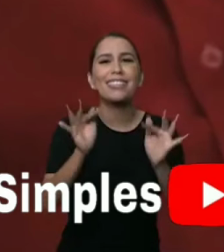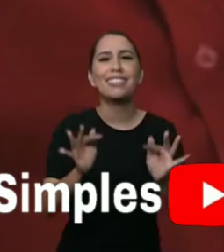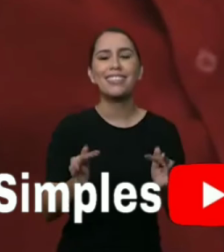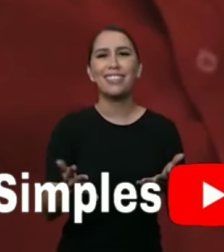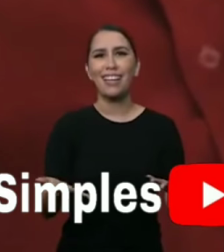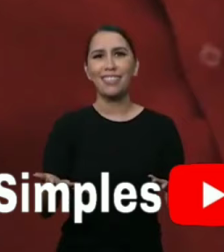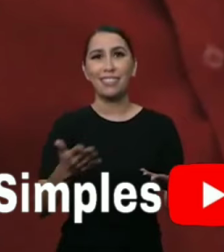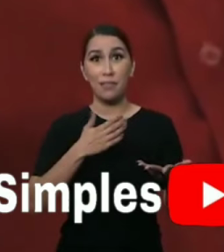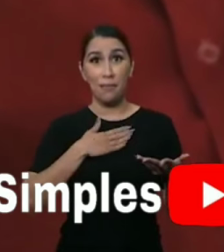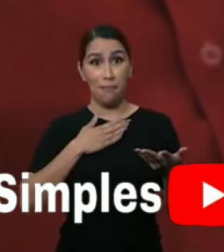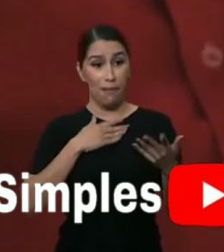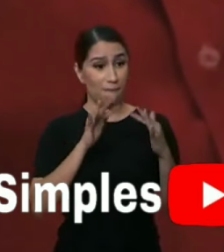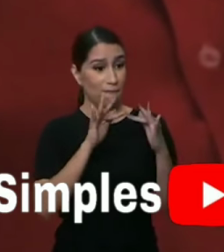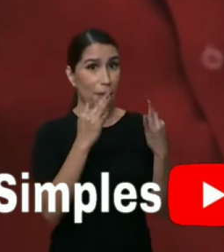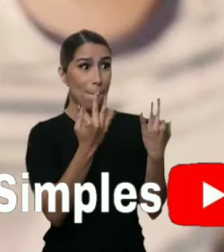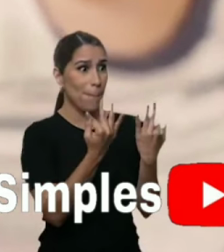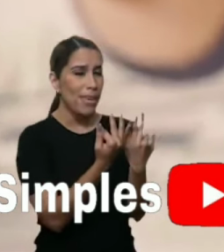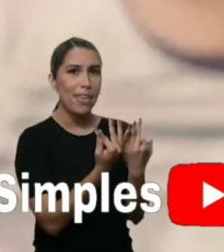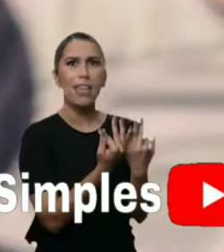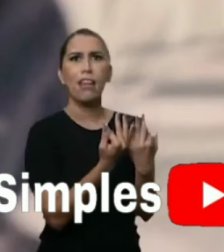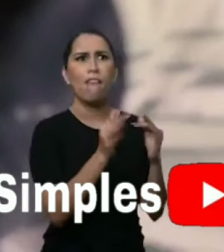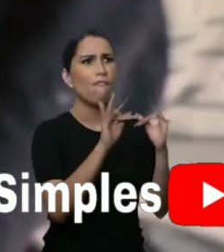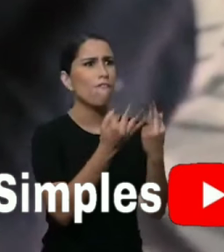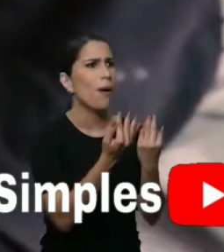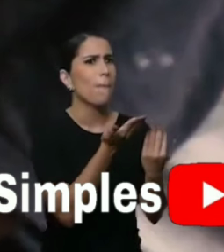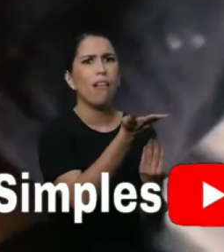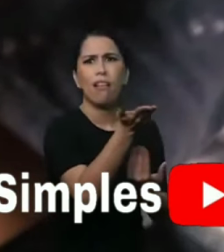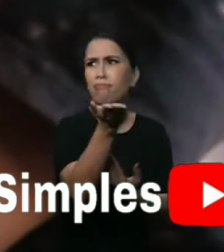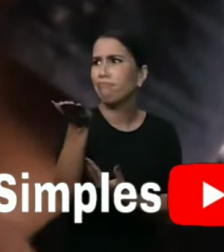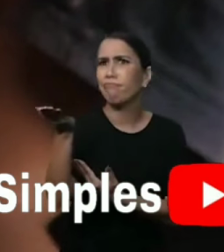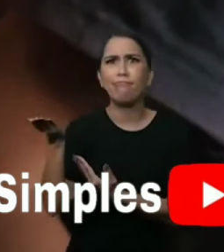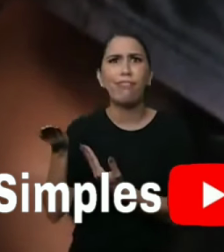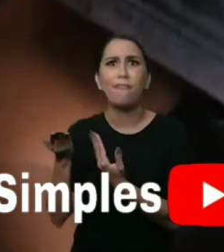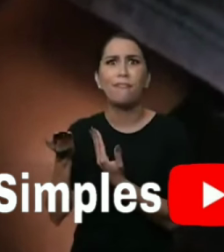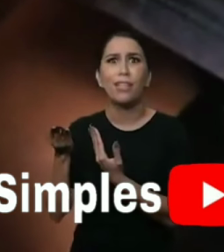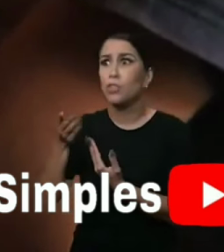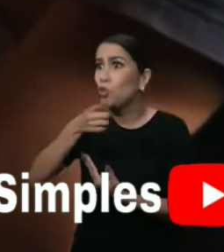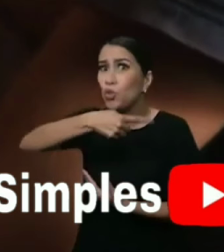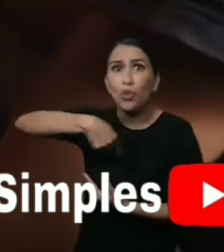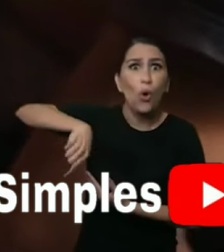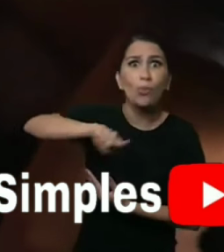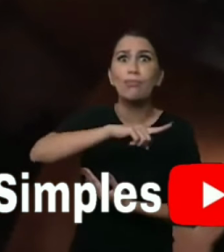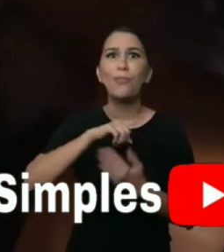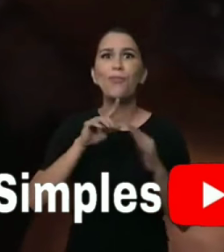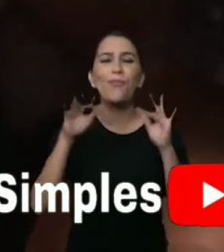essa família, com minha família e outras famílias, né? Com muito.